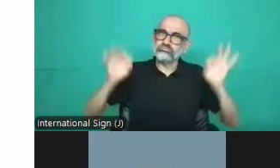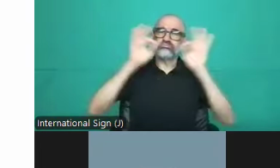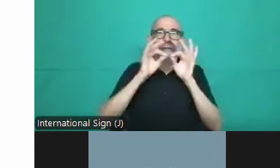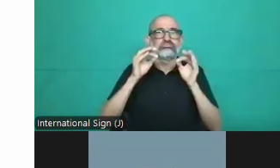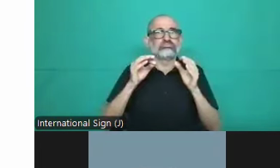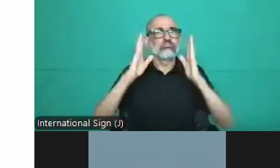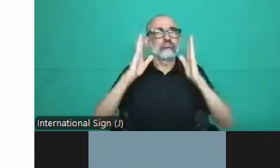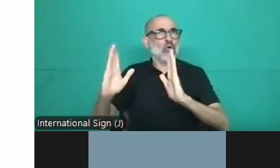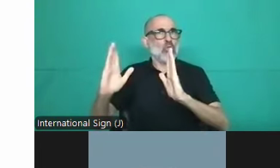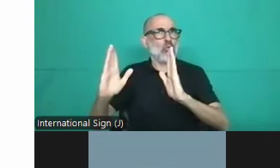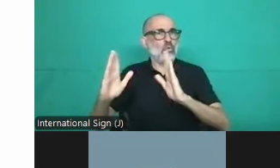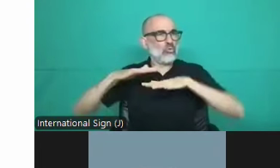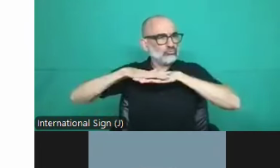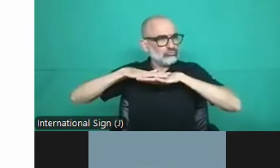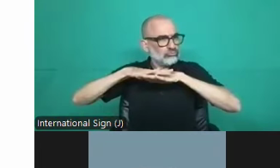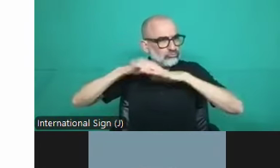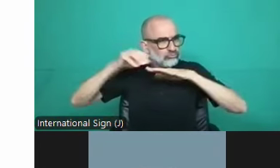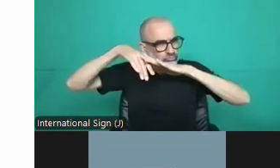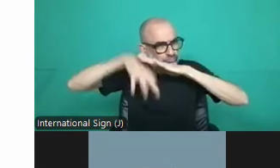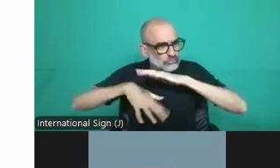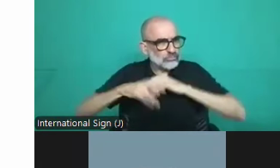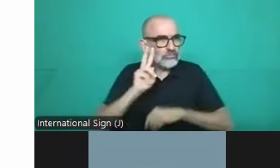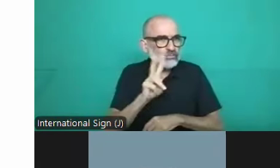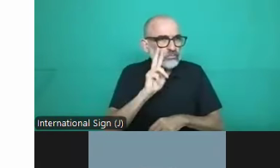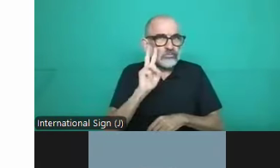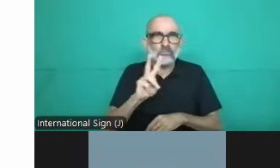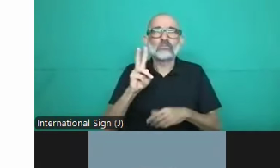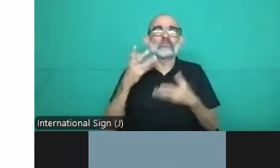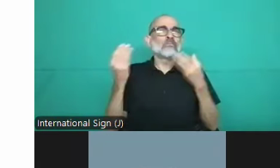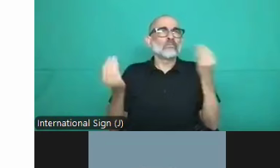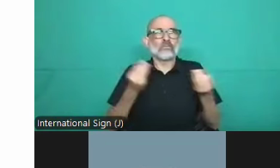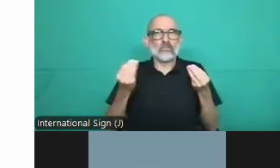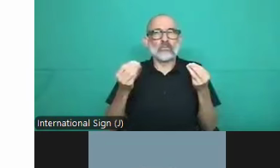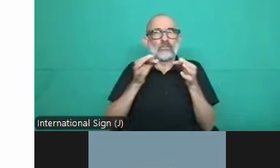perdão, uma população de mais de 18 anos.